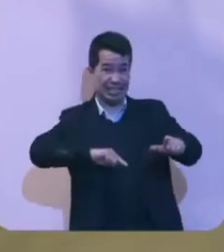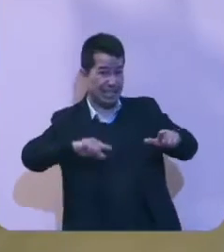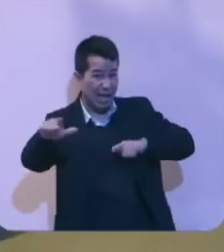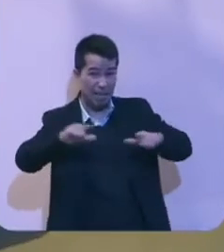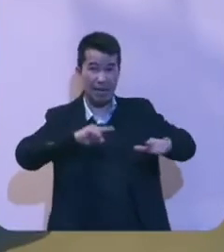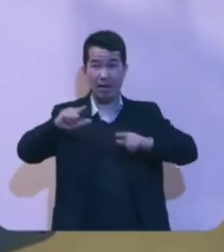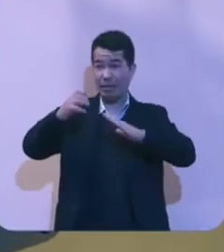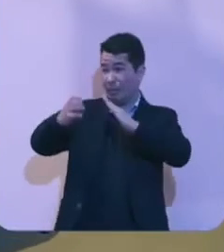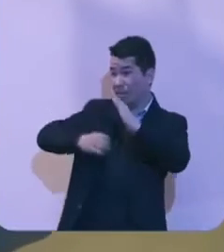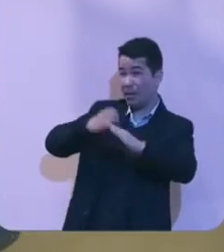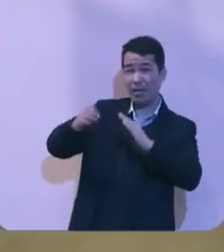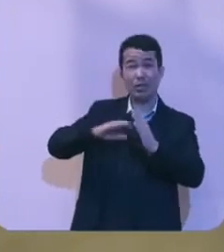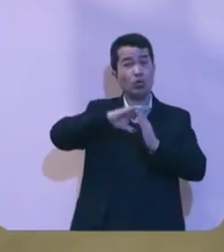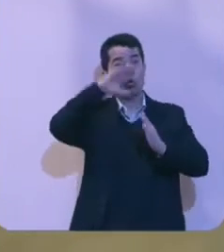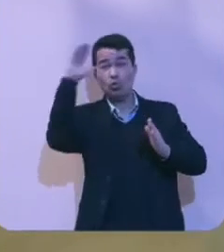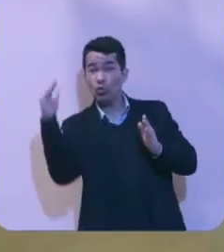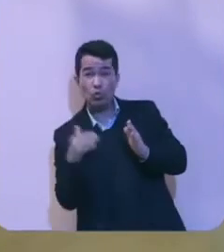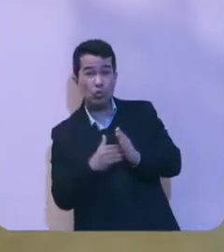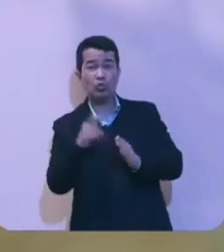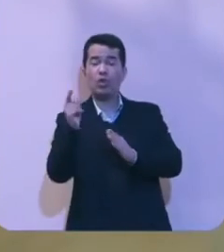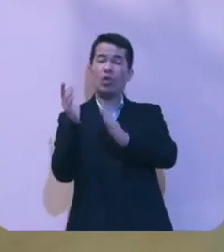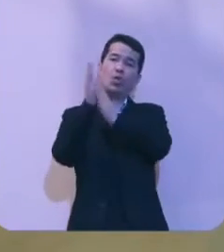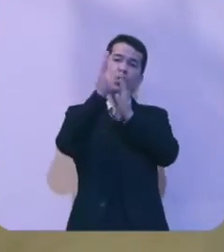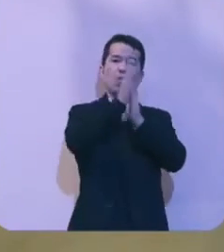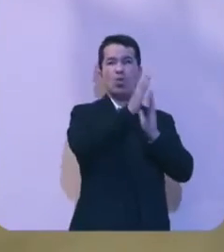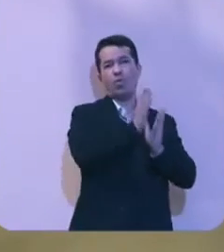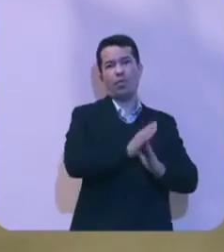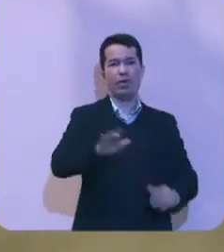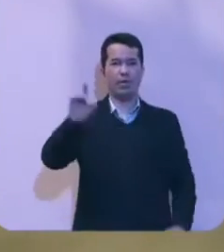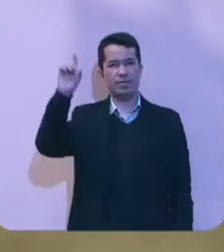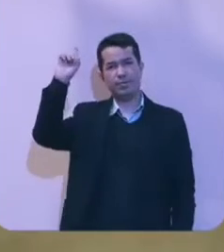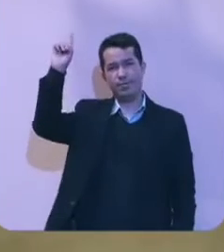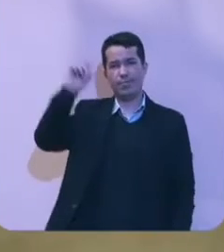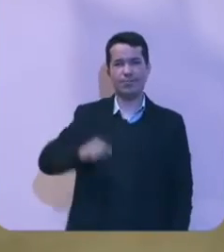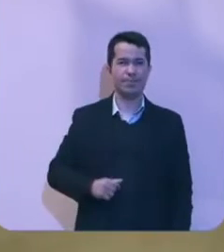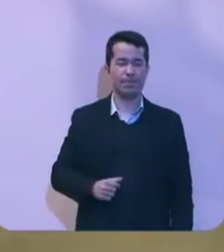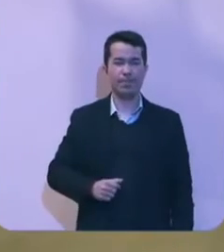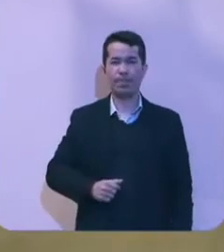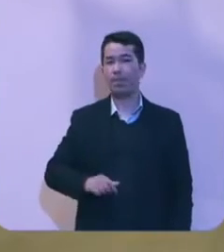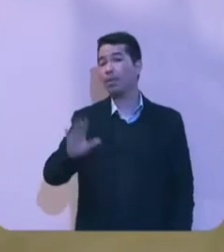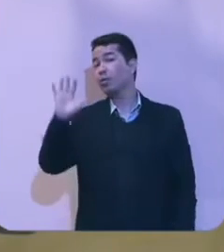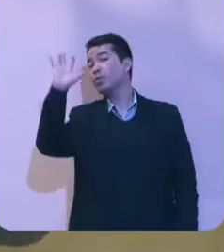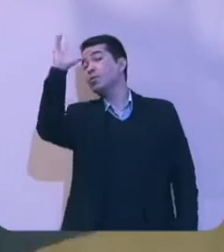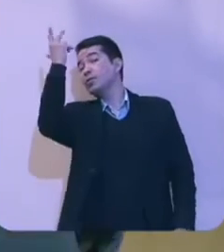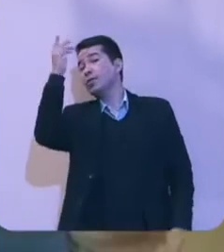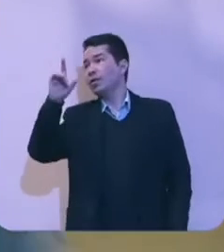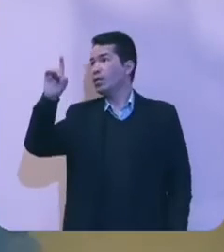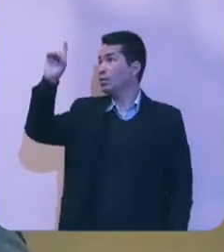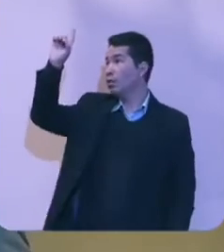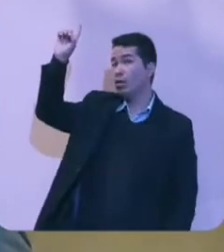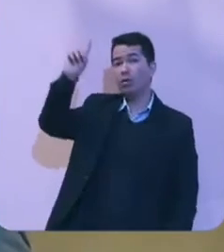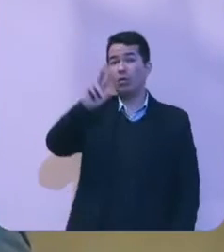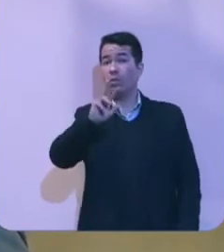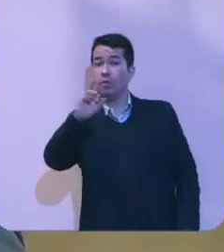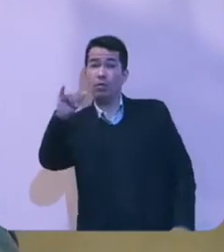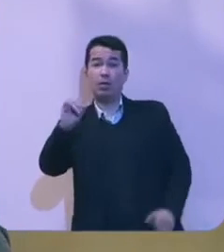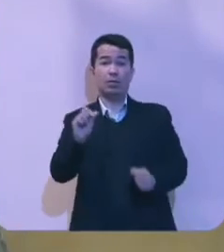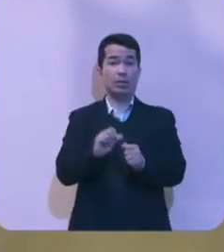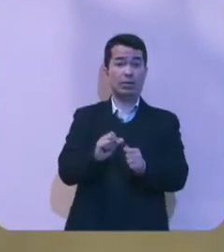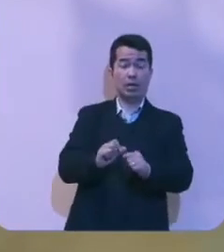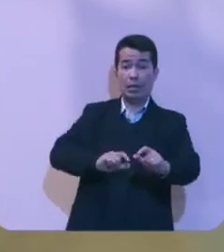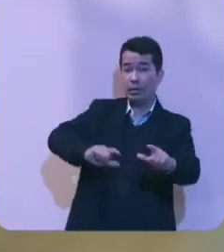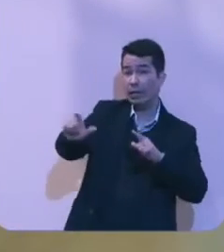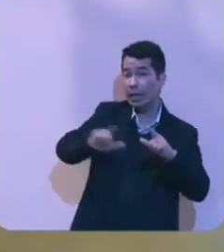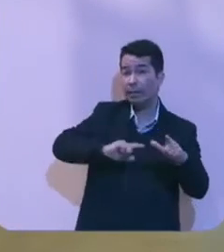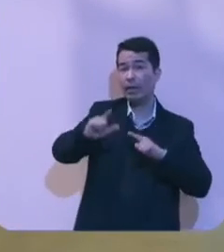o Senhor é por você. E sabe, você vai se surpreender pelos modos inusitados de Deus agir.